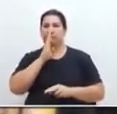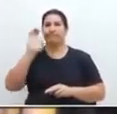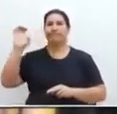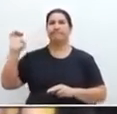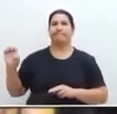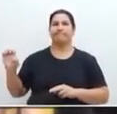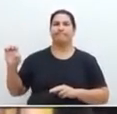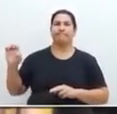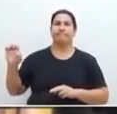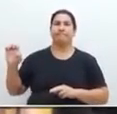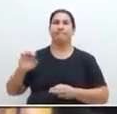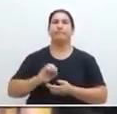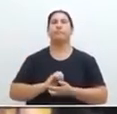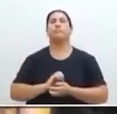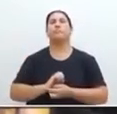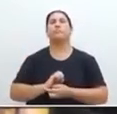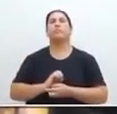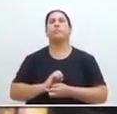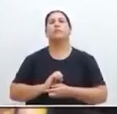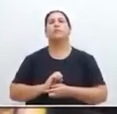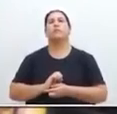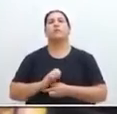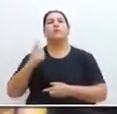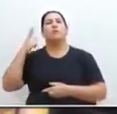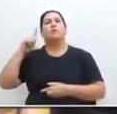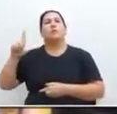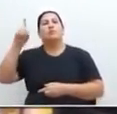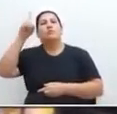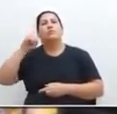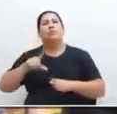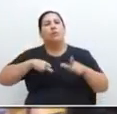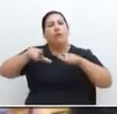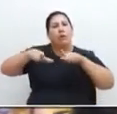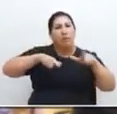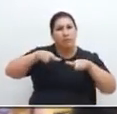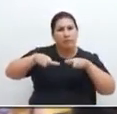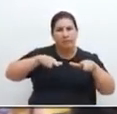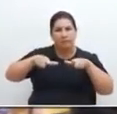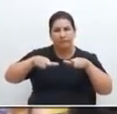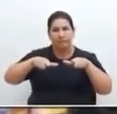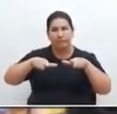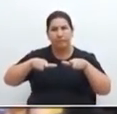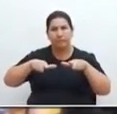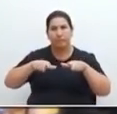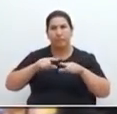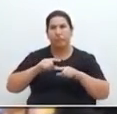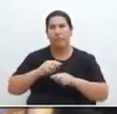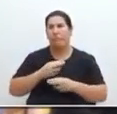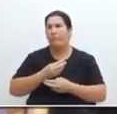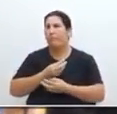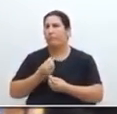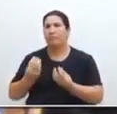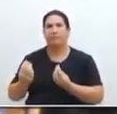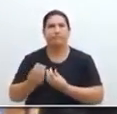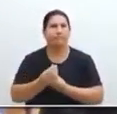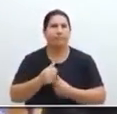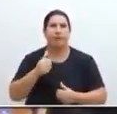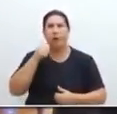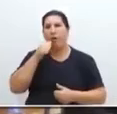Estado dentro da garantia de direitos trabalhistas muitas mulheres ainda